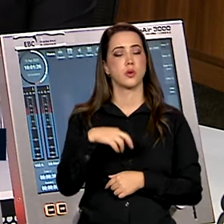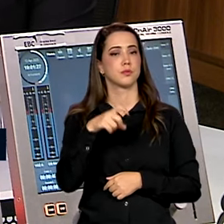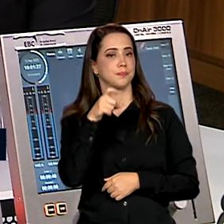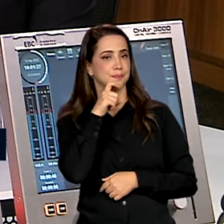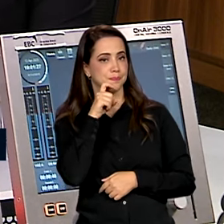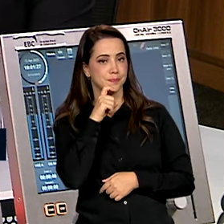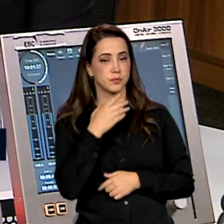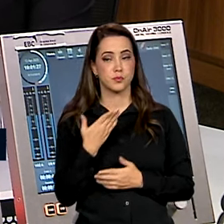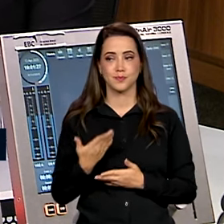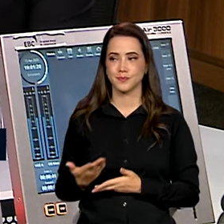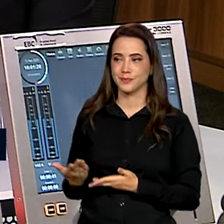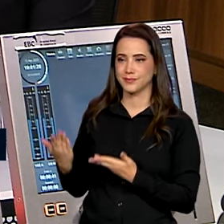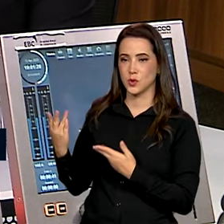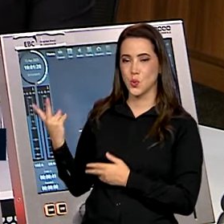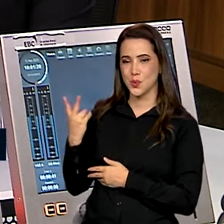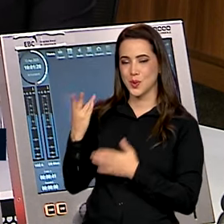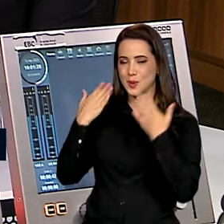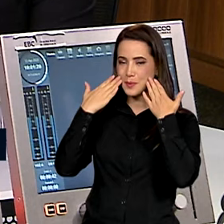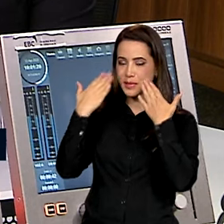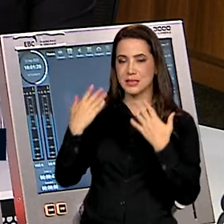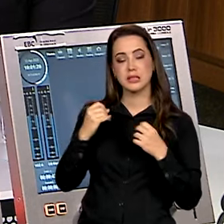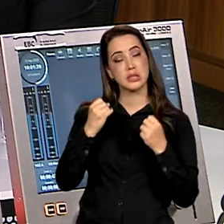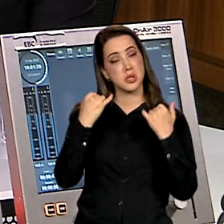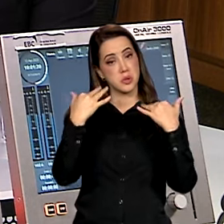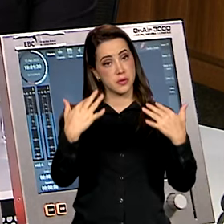Mariana e Luciano seixas.gov.br